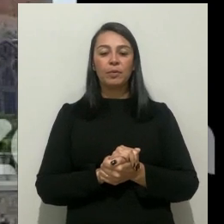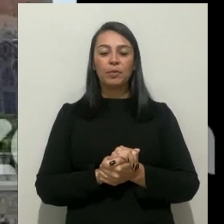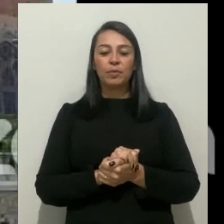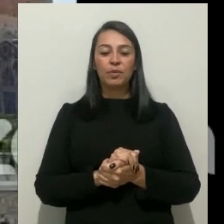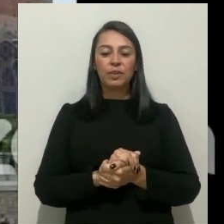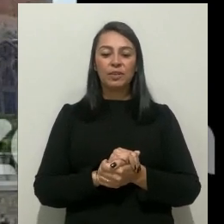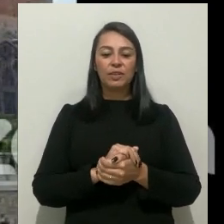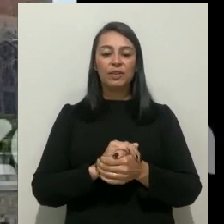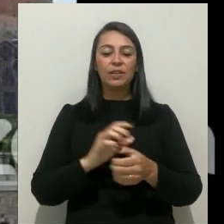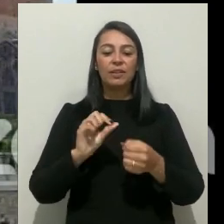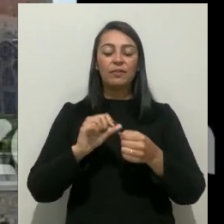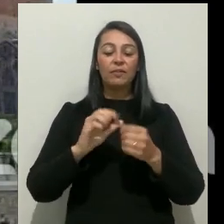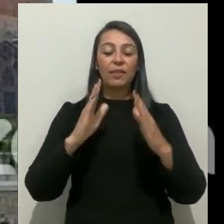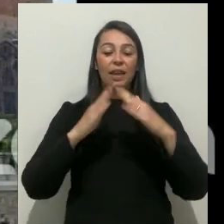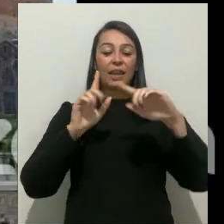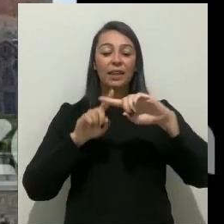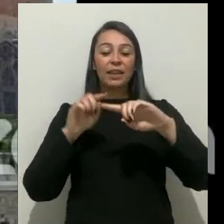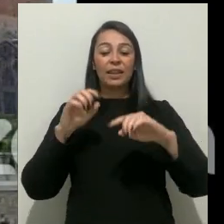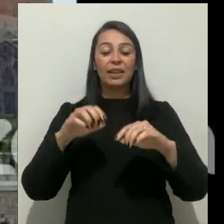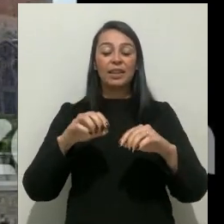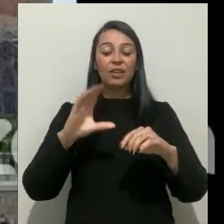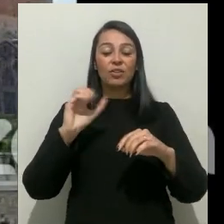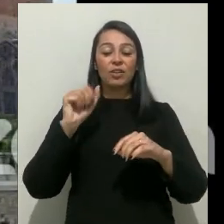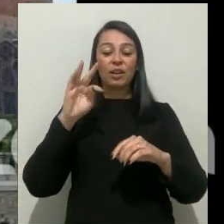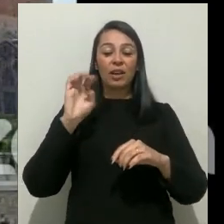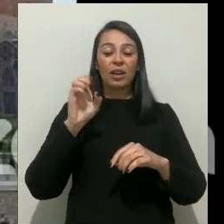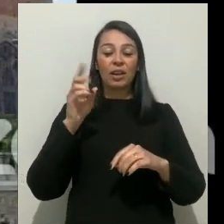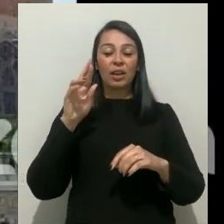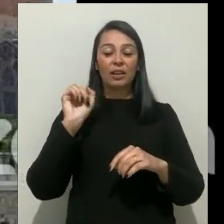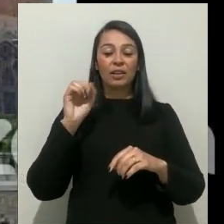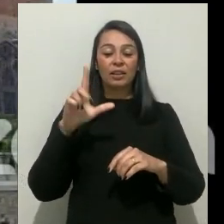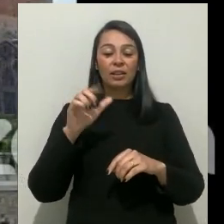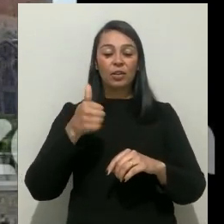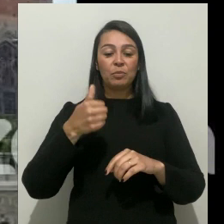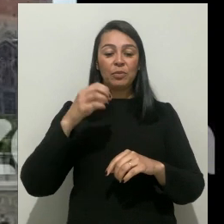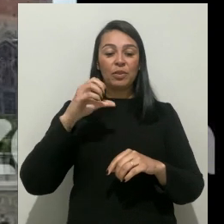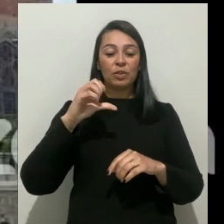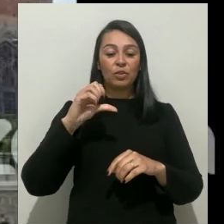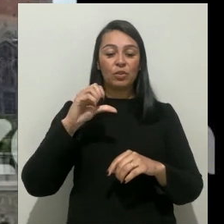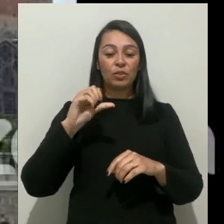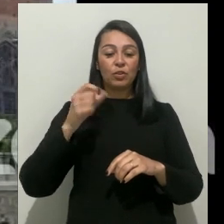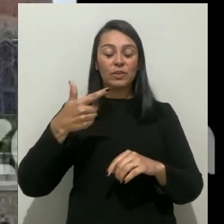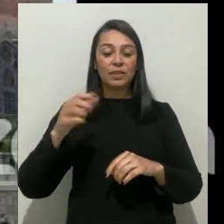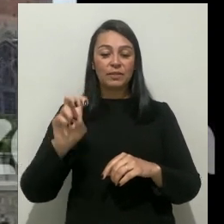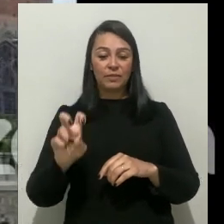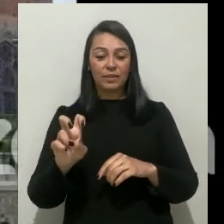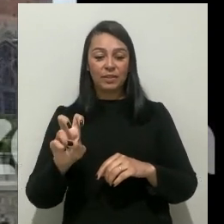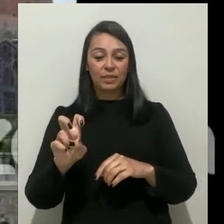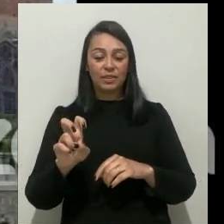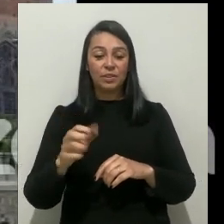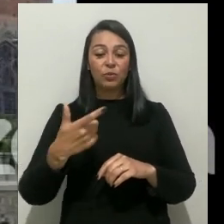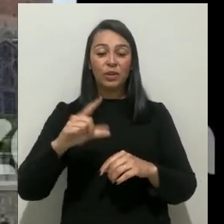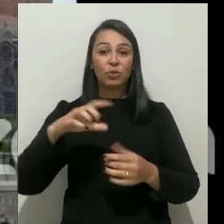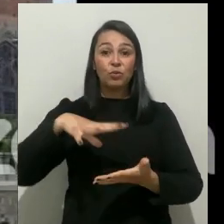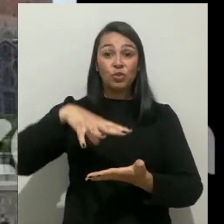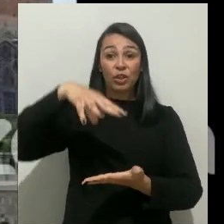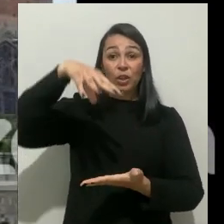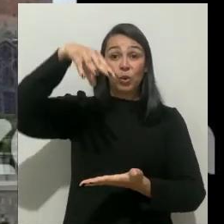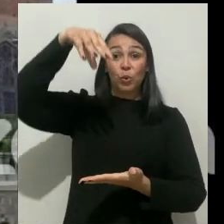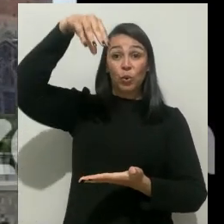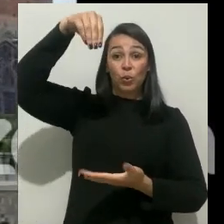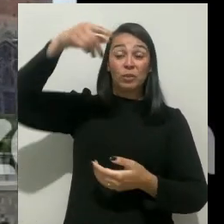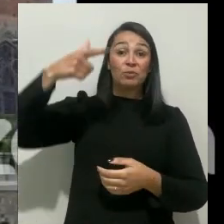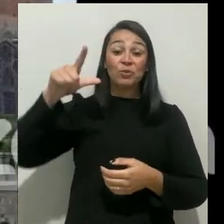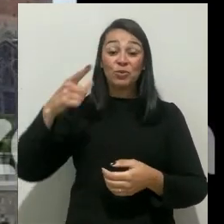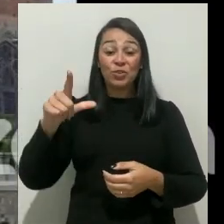catedral em 1925, e ela não tinha torre na época. Essa imagem está no livro que conta a história da construção